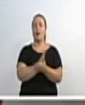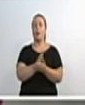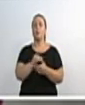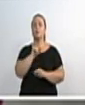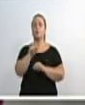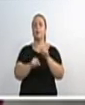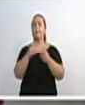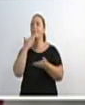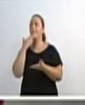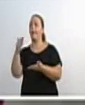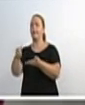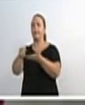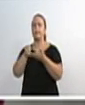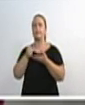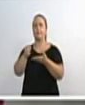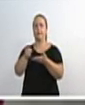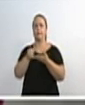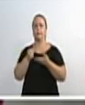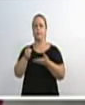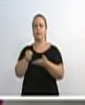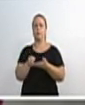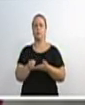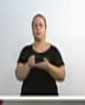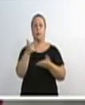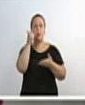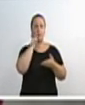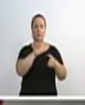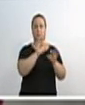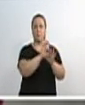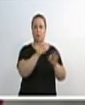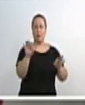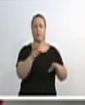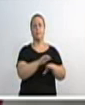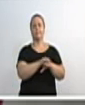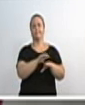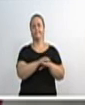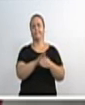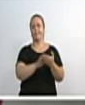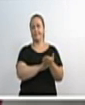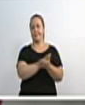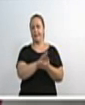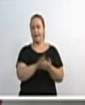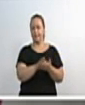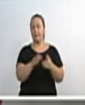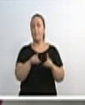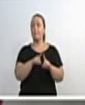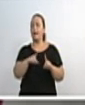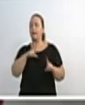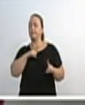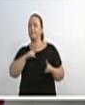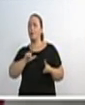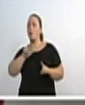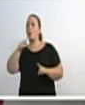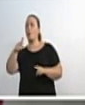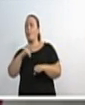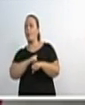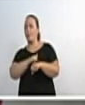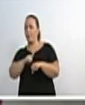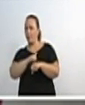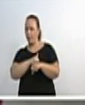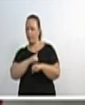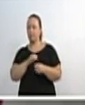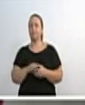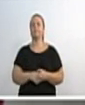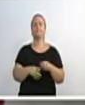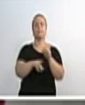subvenção. Subvenção, acaba não ganhando, não se faz nada. Mas eu acho que tem um outro meio, Secretaria de